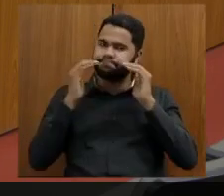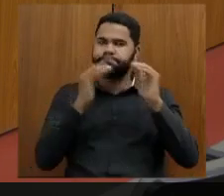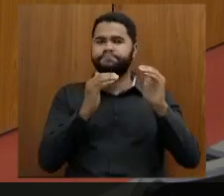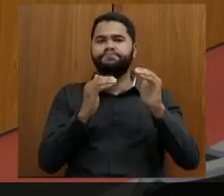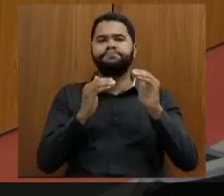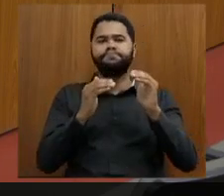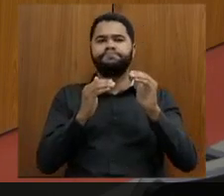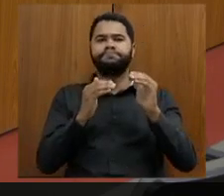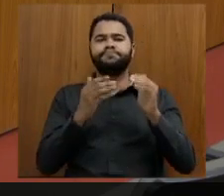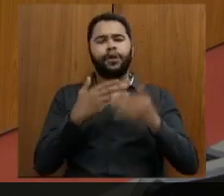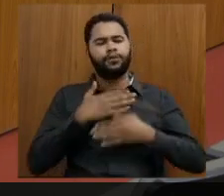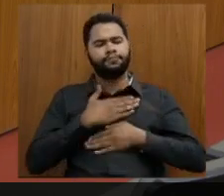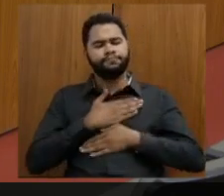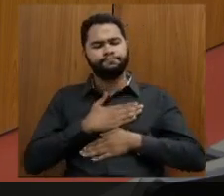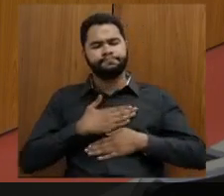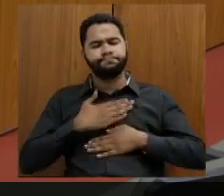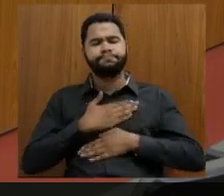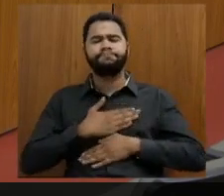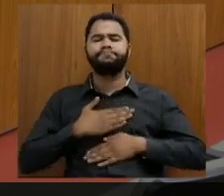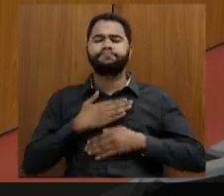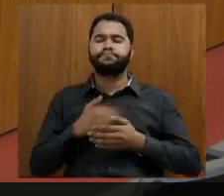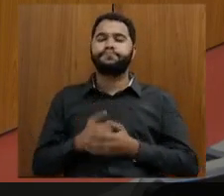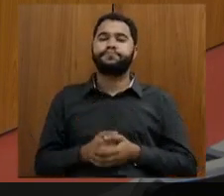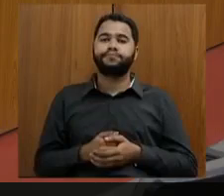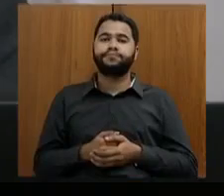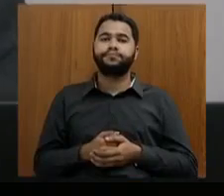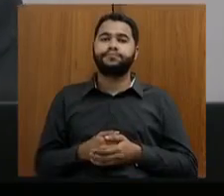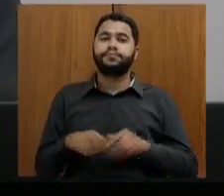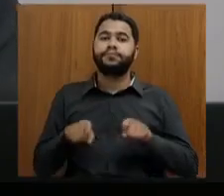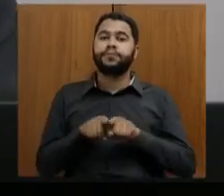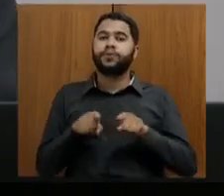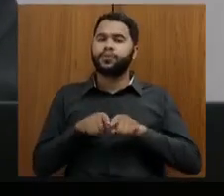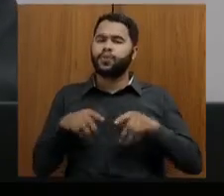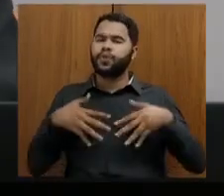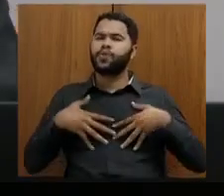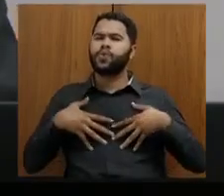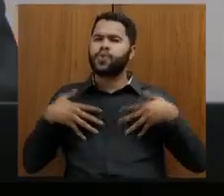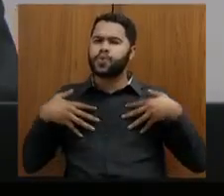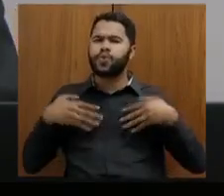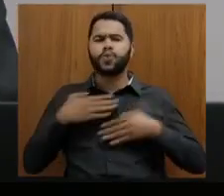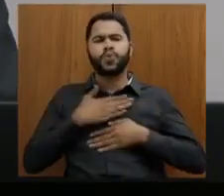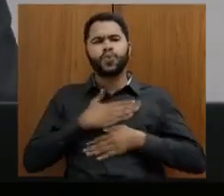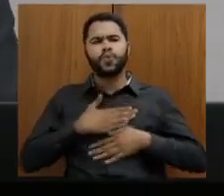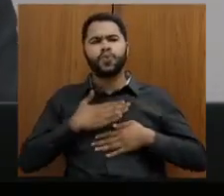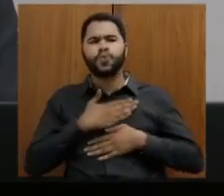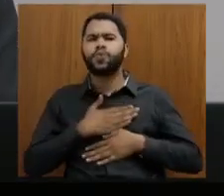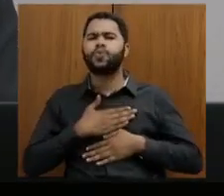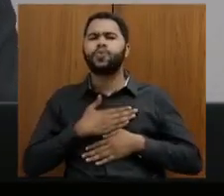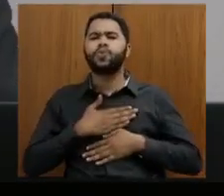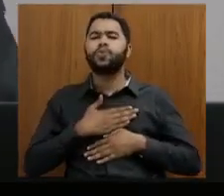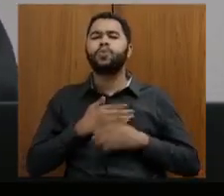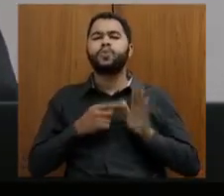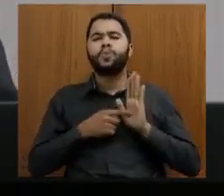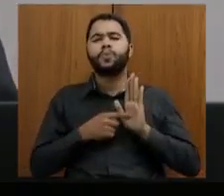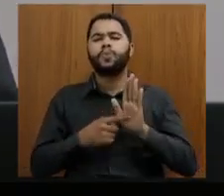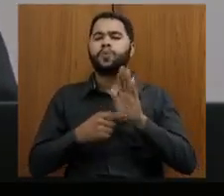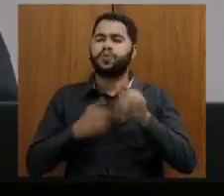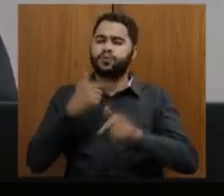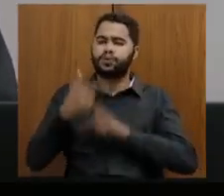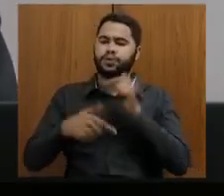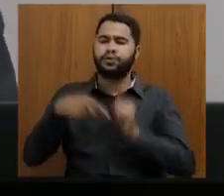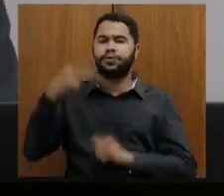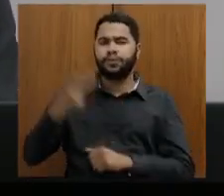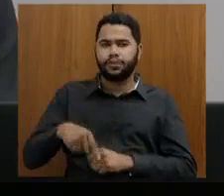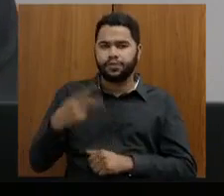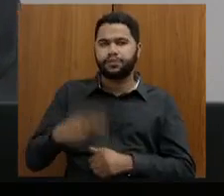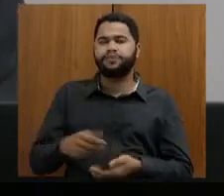muito apreço é e esse orgulho esse apreço esse respeito é traduzido em trabalho aqui